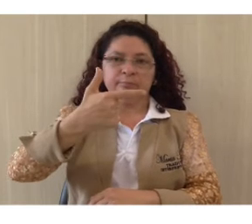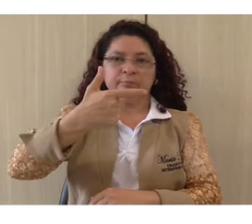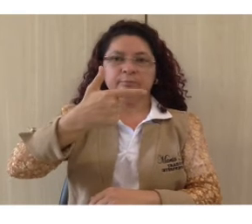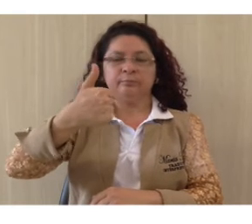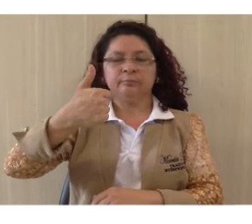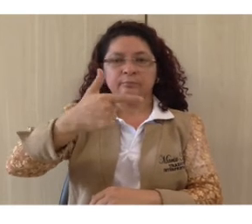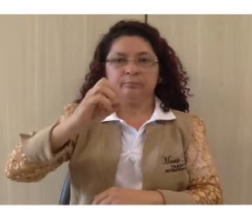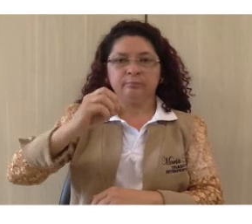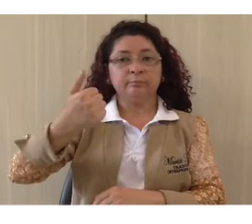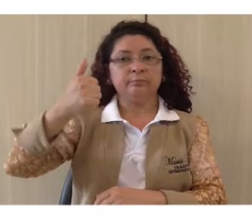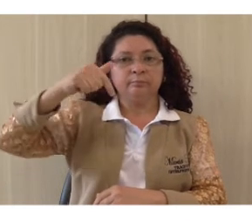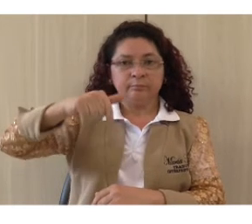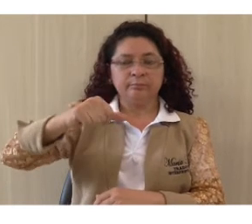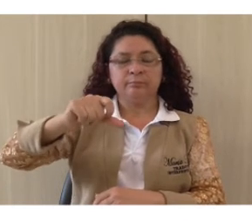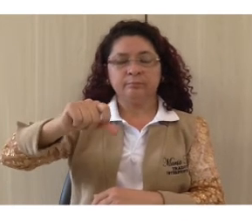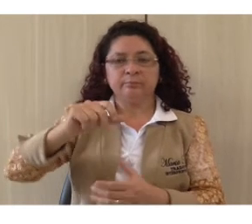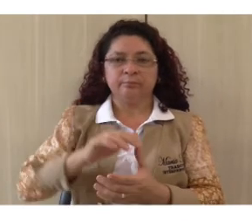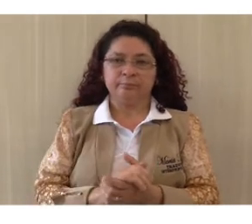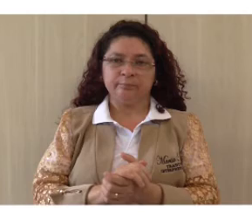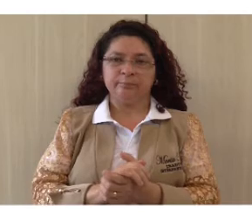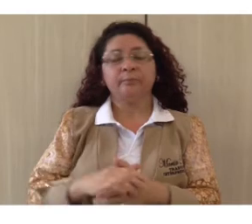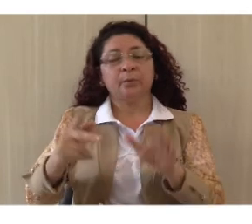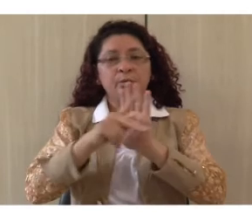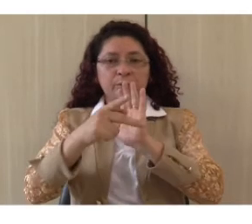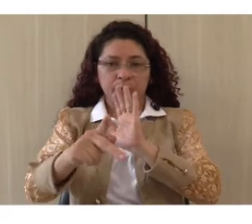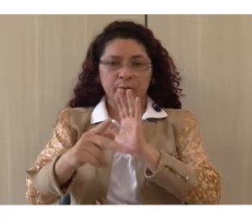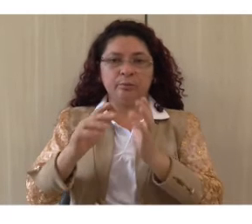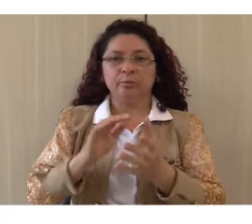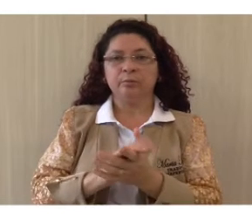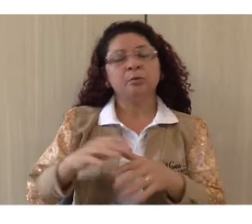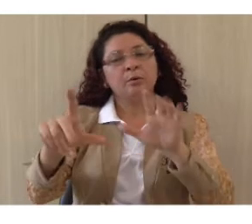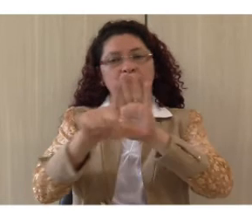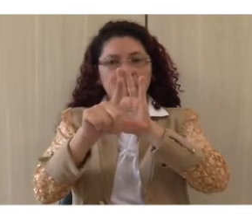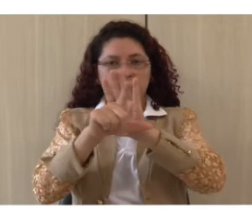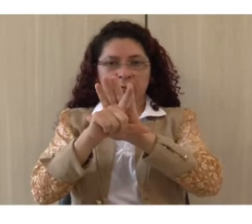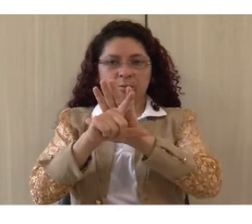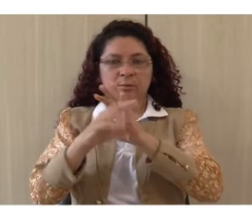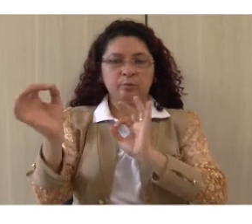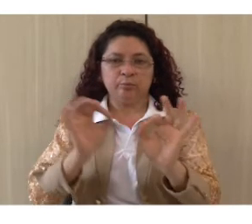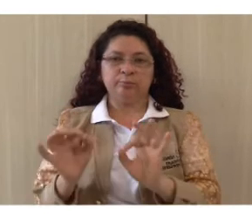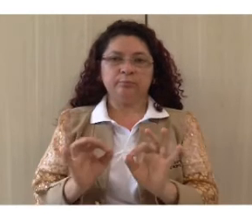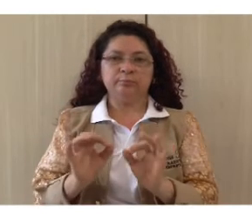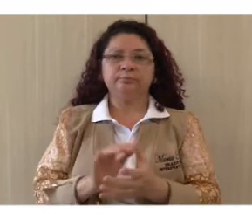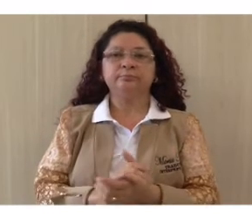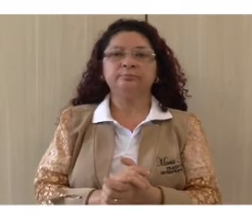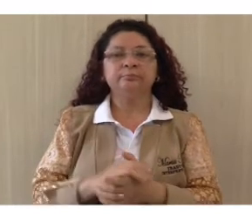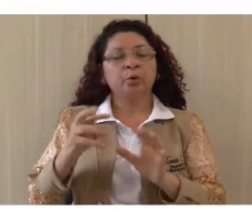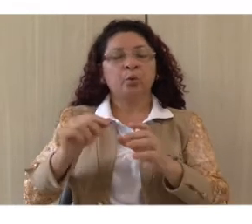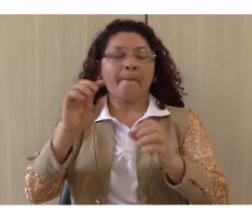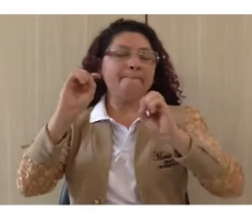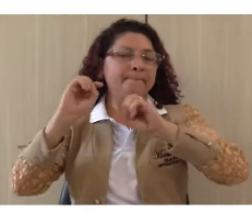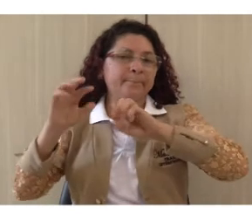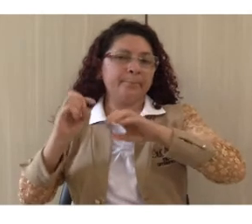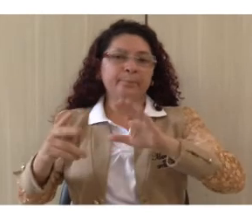2019, Gabinete Reitoria, no uso de suas atribuições legais e regimentares, torna